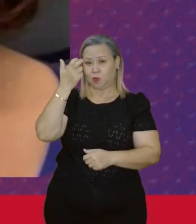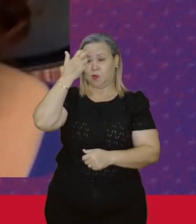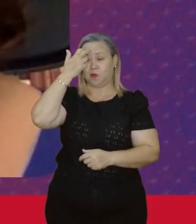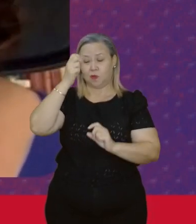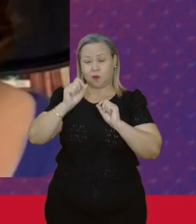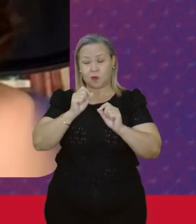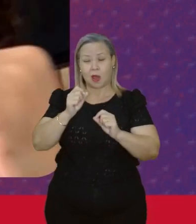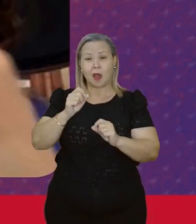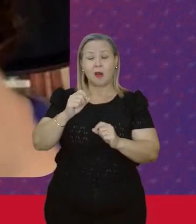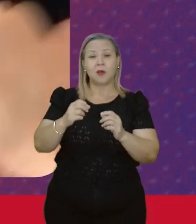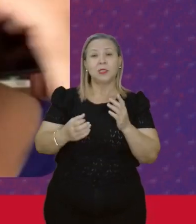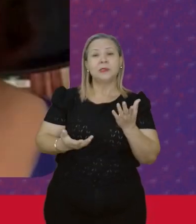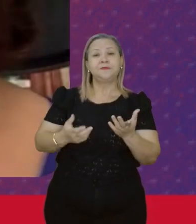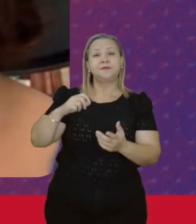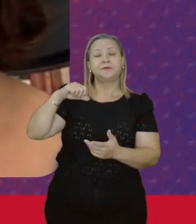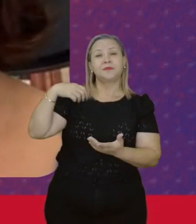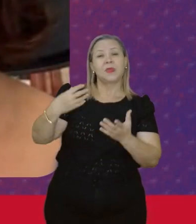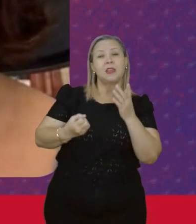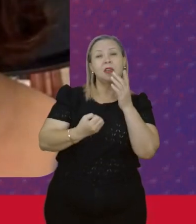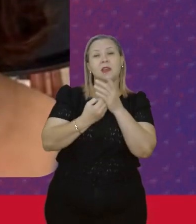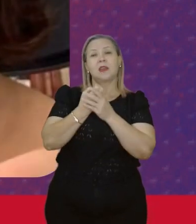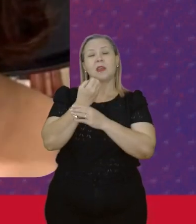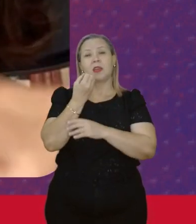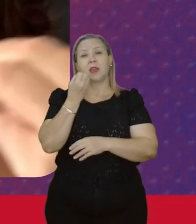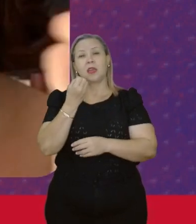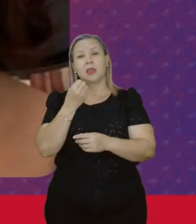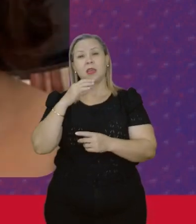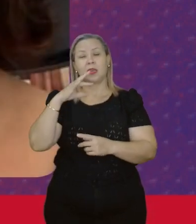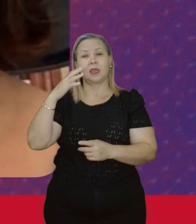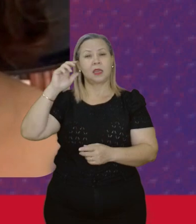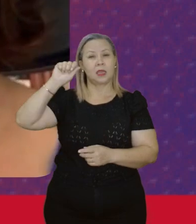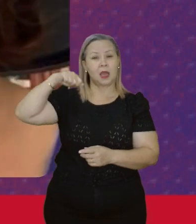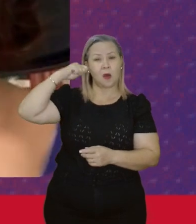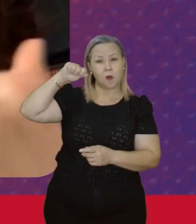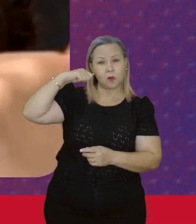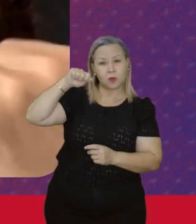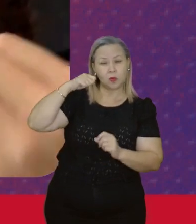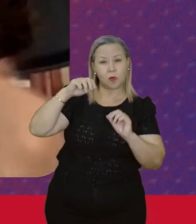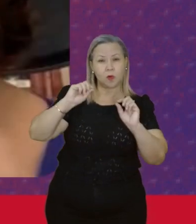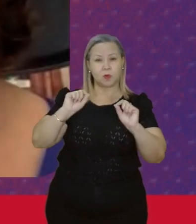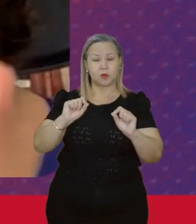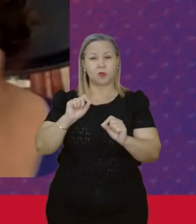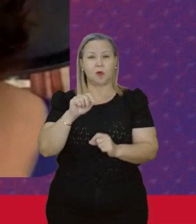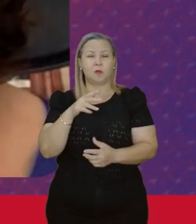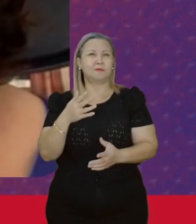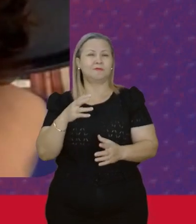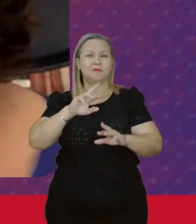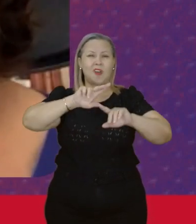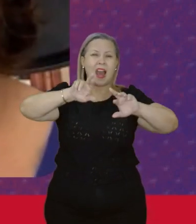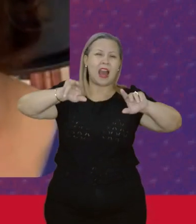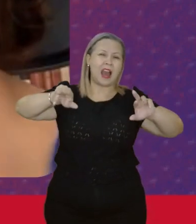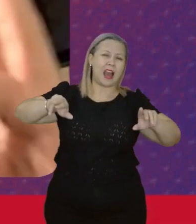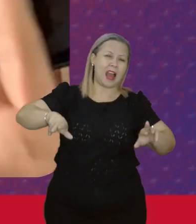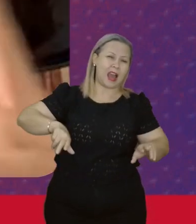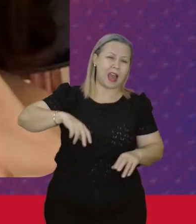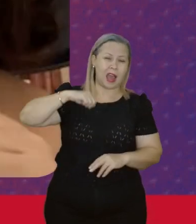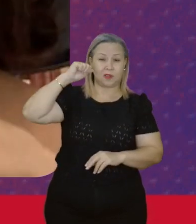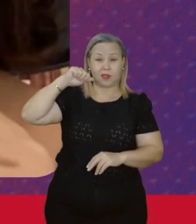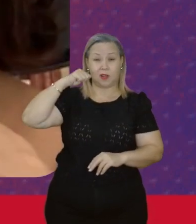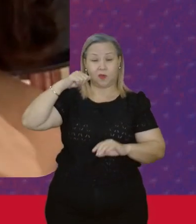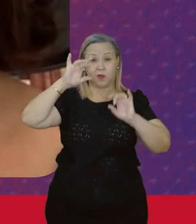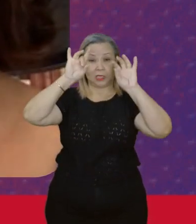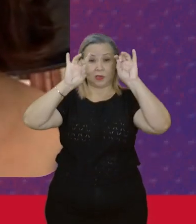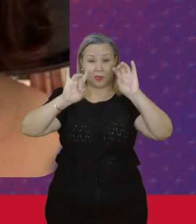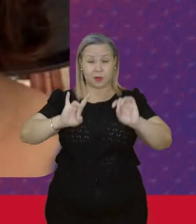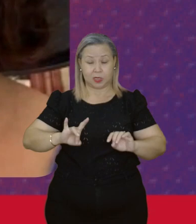em autores como Gramsci, como Marcuse, como Walter Benjamin, que são, especialmente